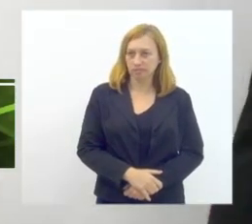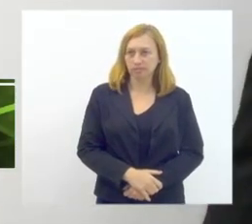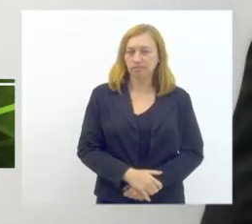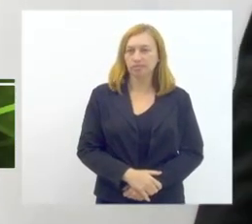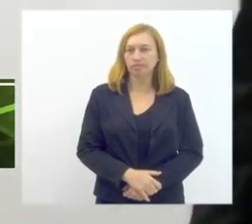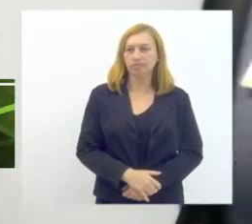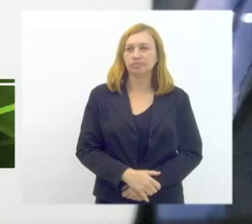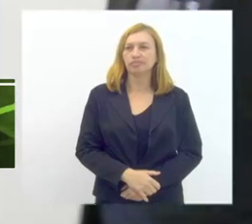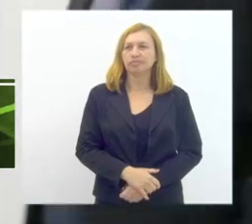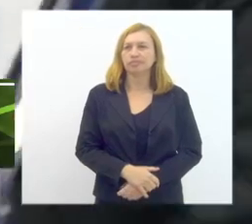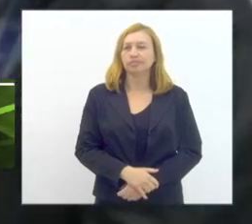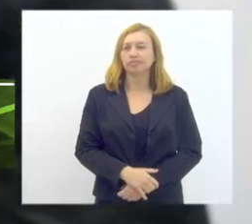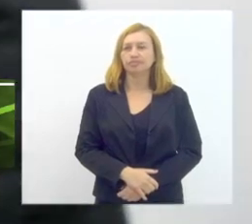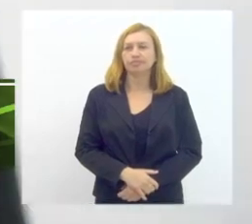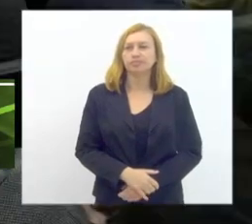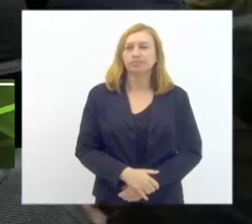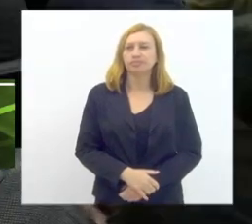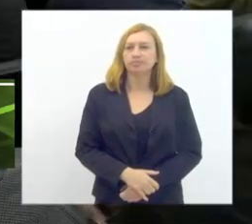compor a mesa.